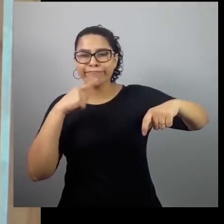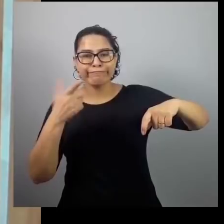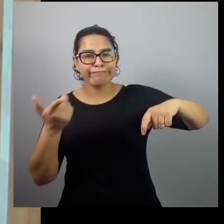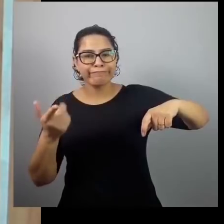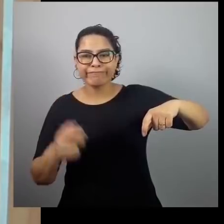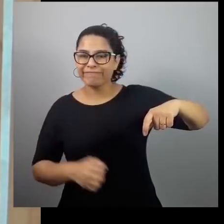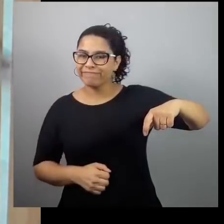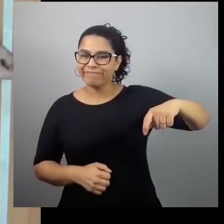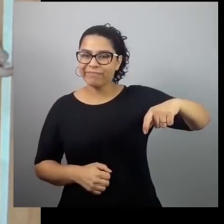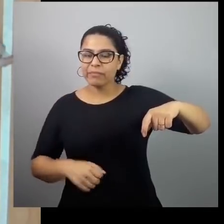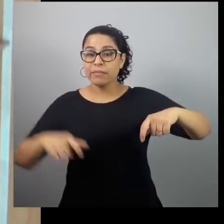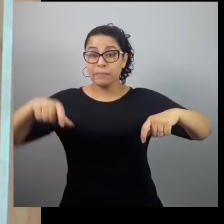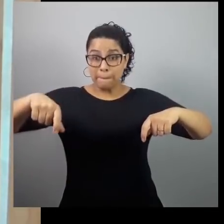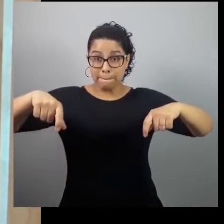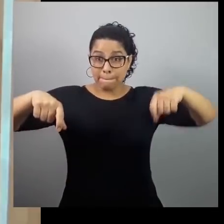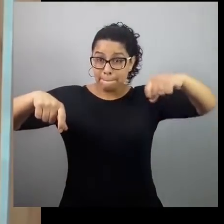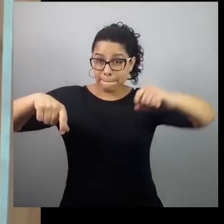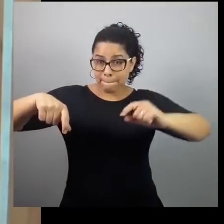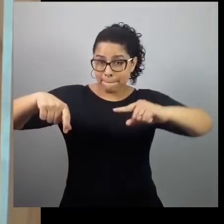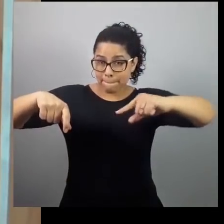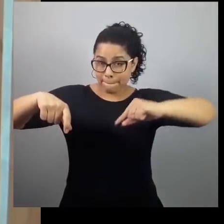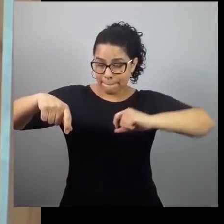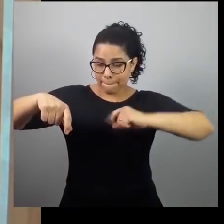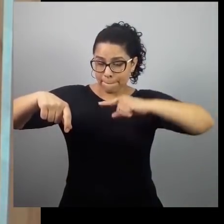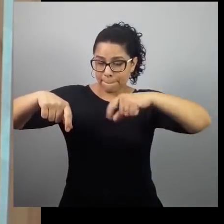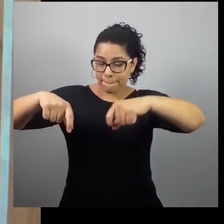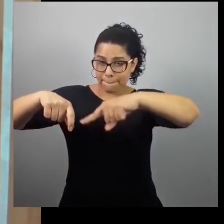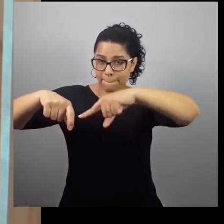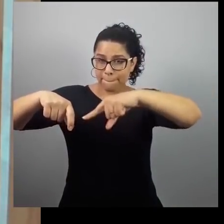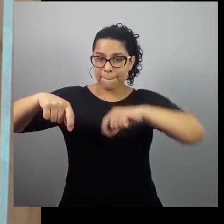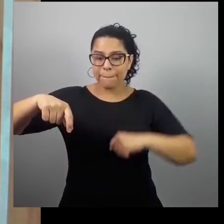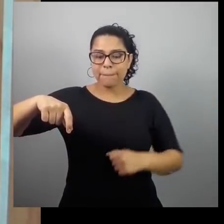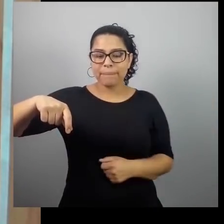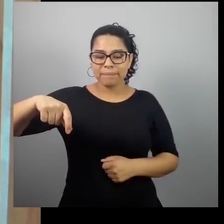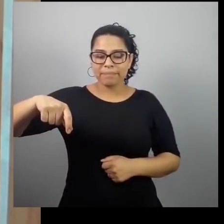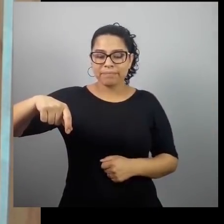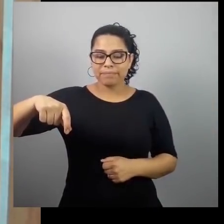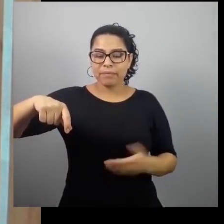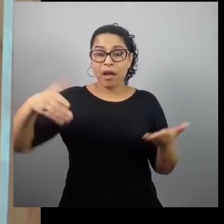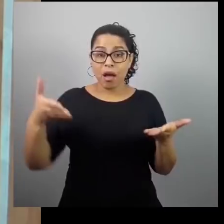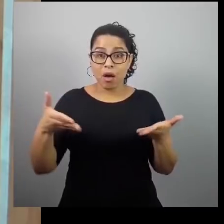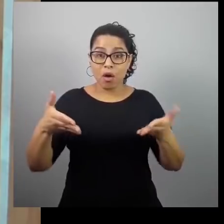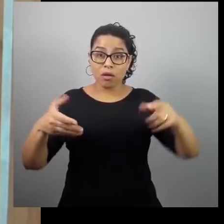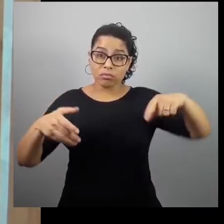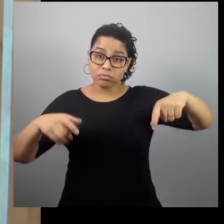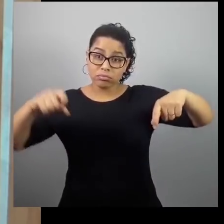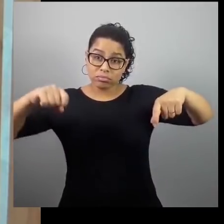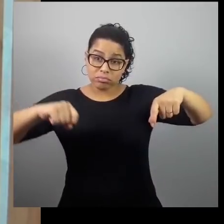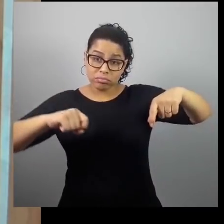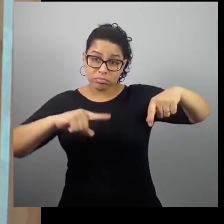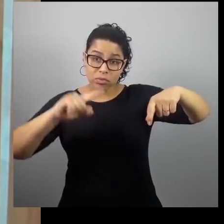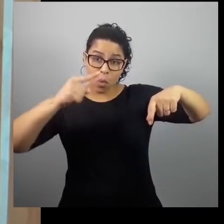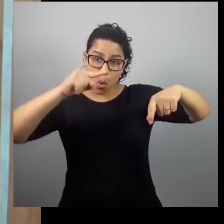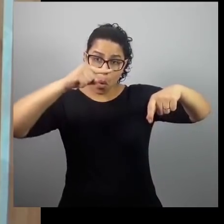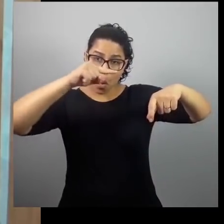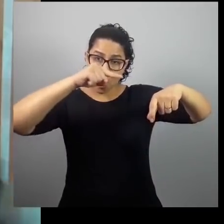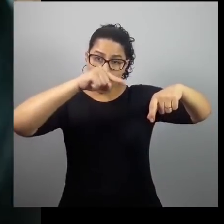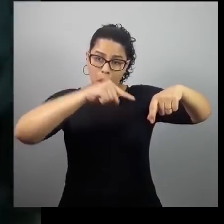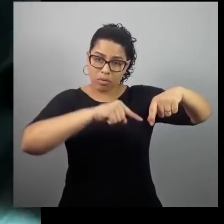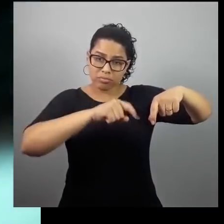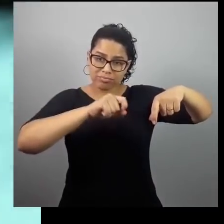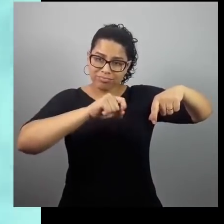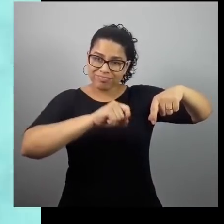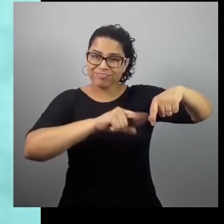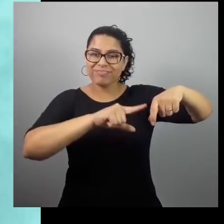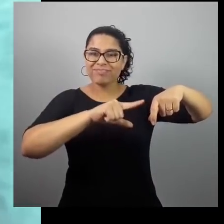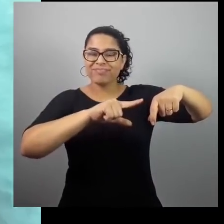Vacilou. Regiane segue a regra cruzando os jogadores entre si para fora. A Elaine já lança uma bola longa do seu jogador e prepara para